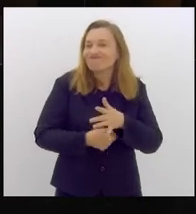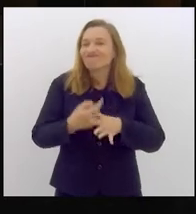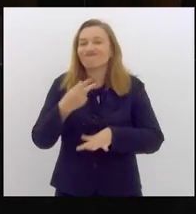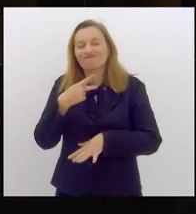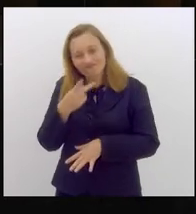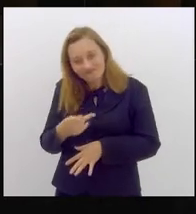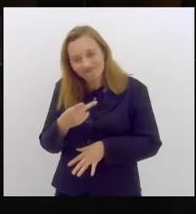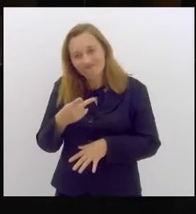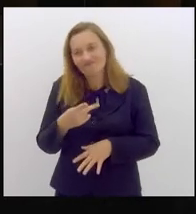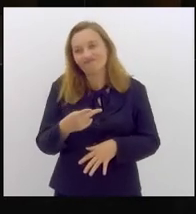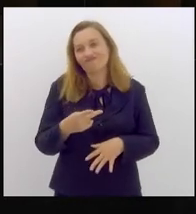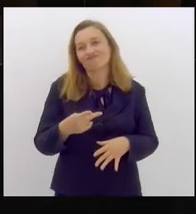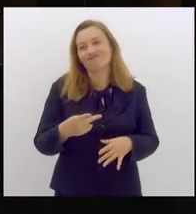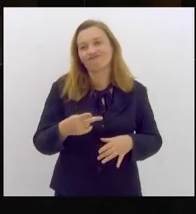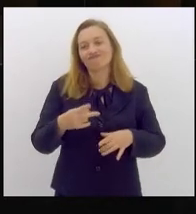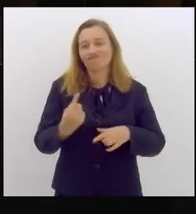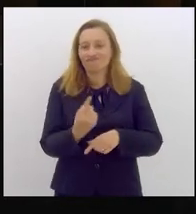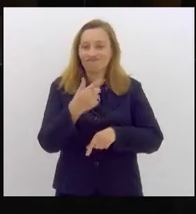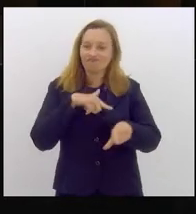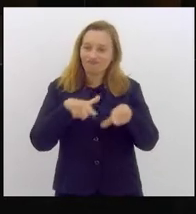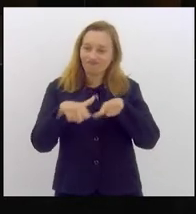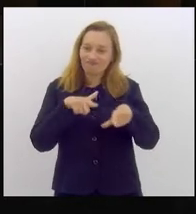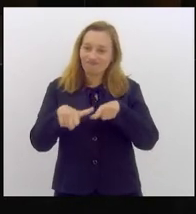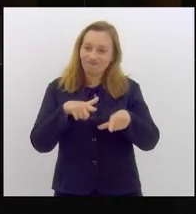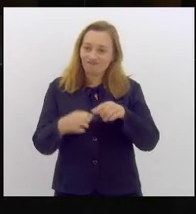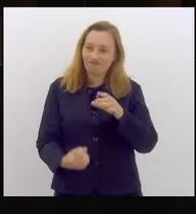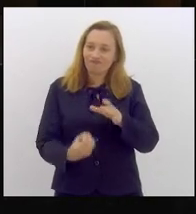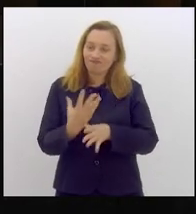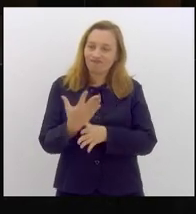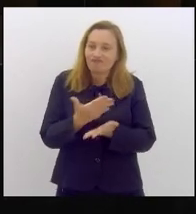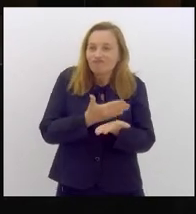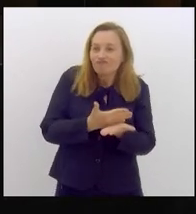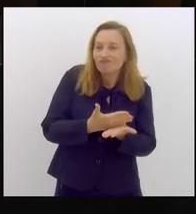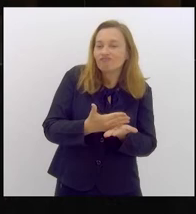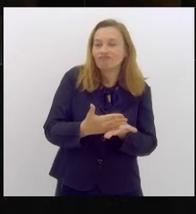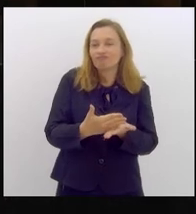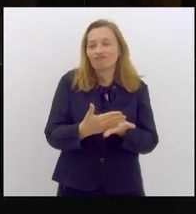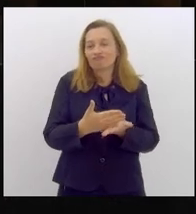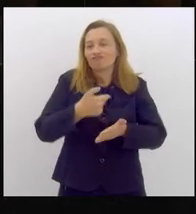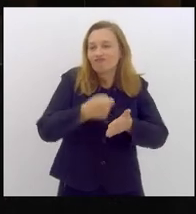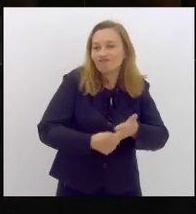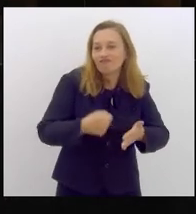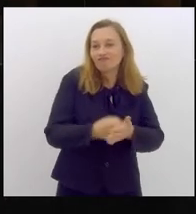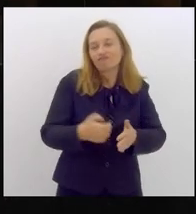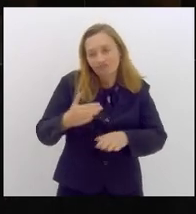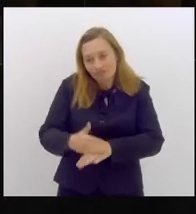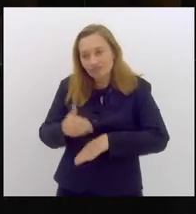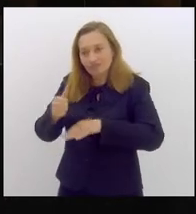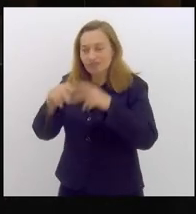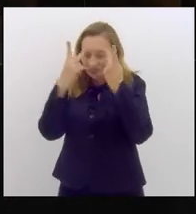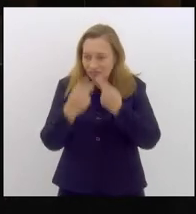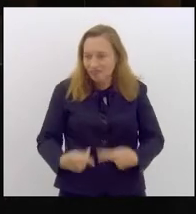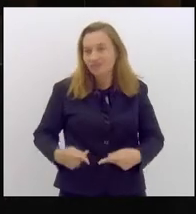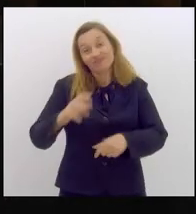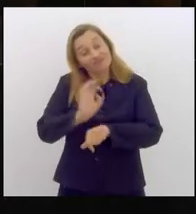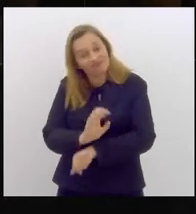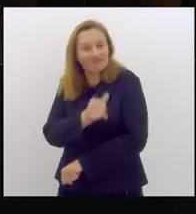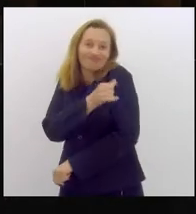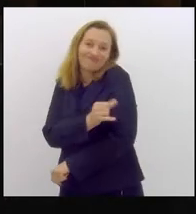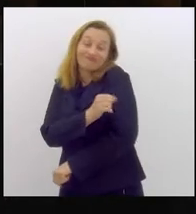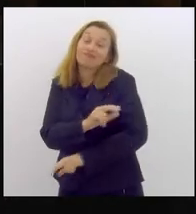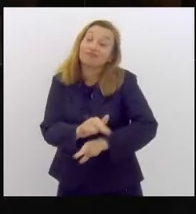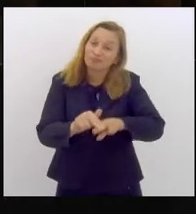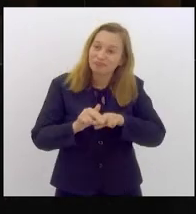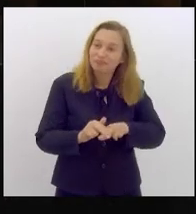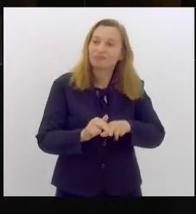colocadas numa mandata que se constituiu a partir da luta pela dignidade humana no âmbito do Estado do Rio de Janeiro. E, por